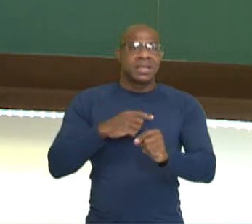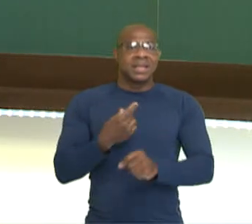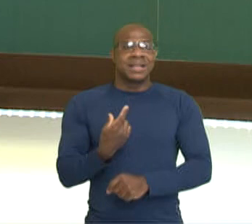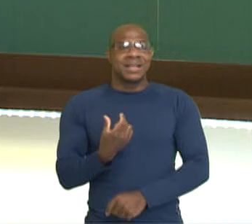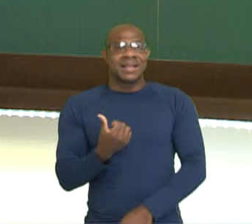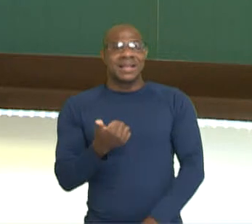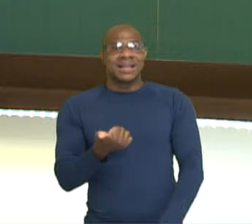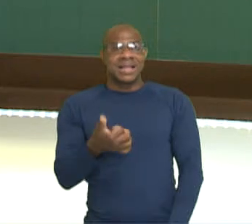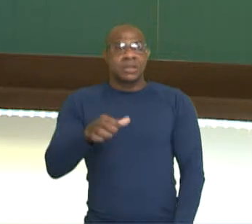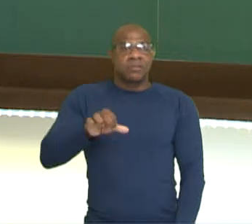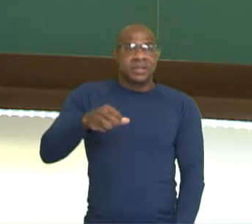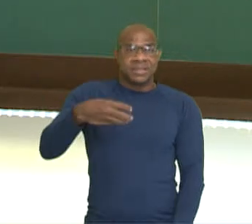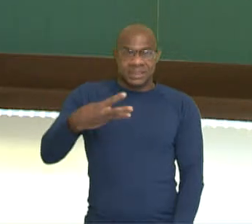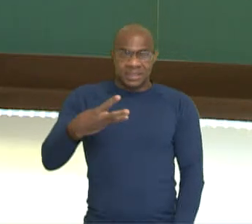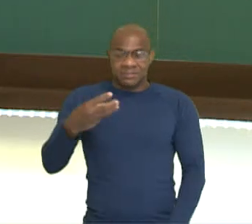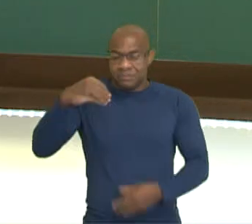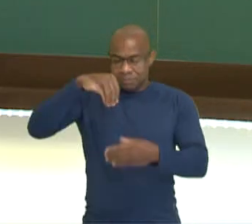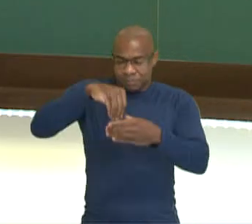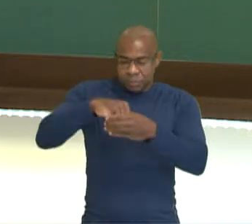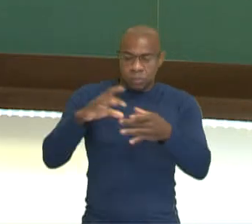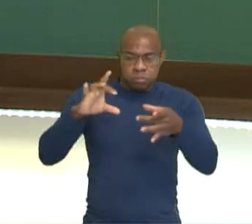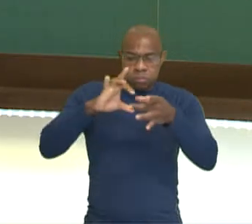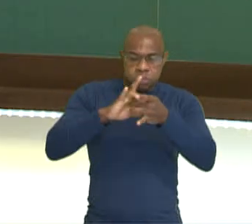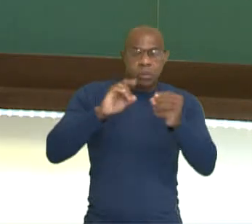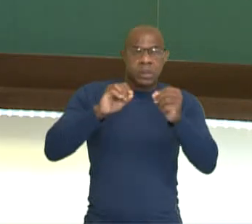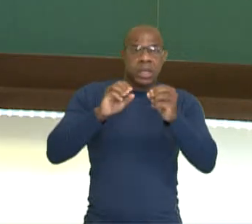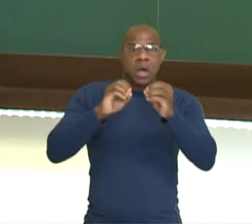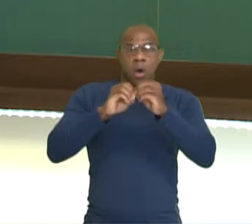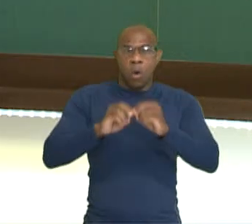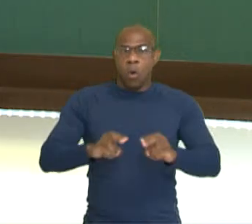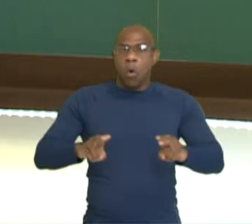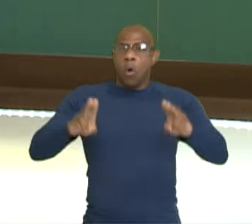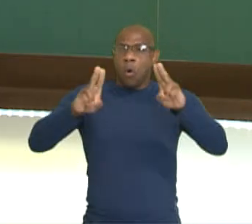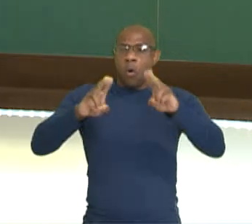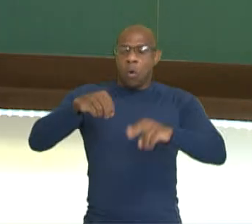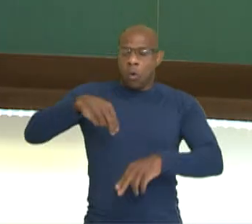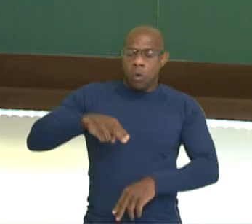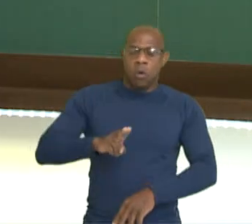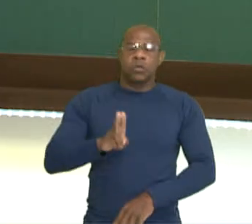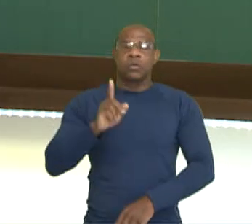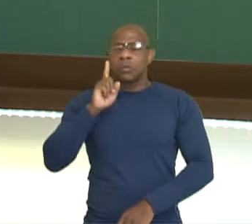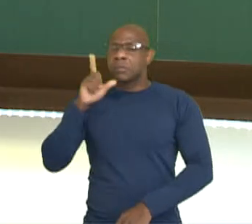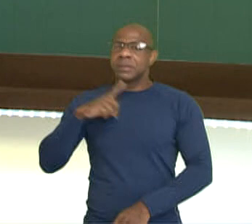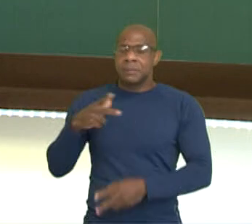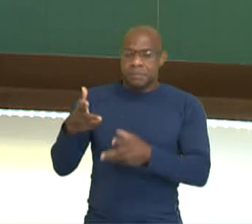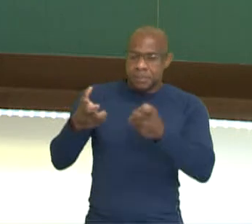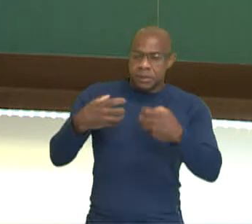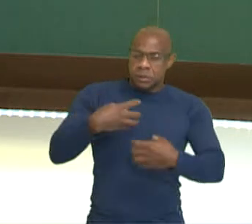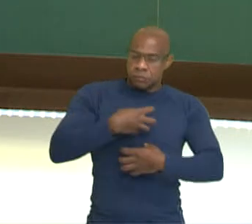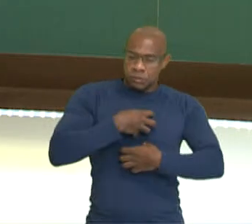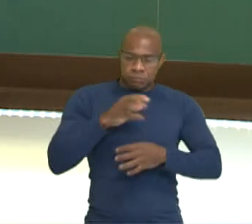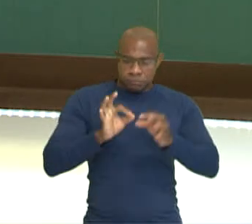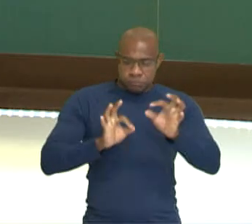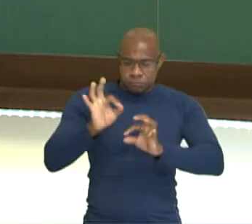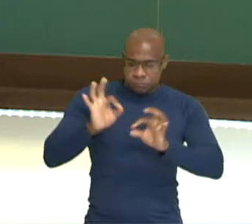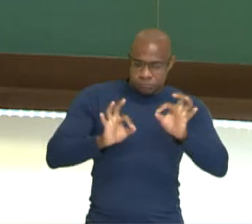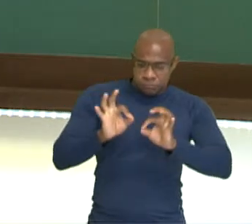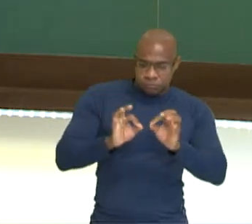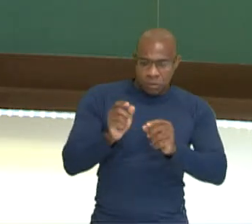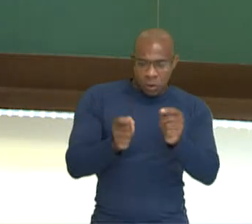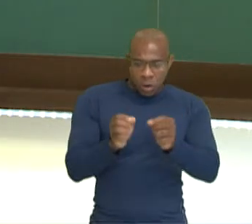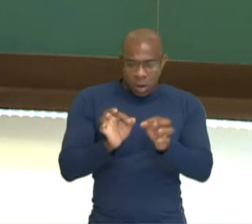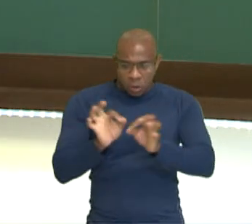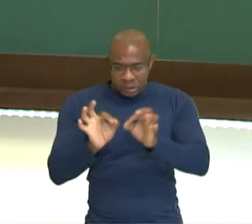193 fazem parte da ONU. Já aí percebe-se que temos identificações diferentes e formas de organização